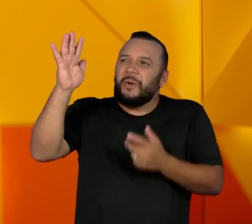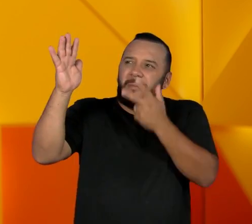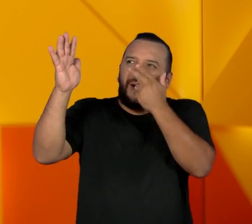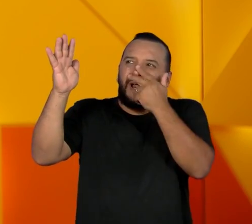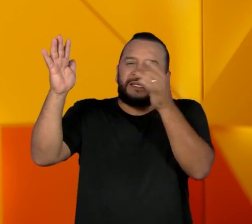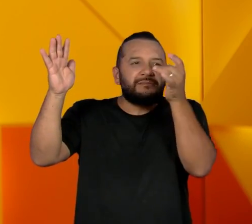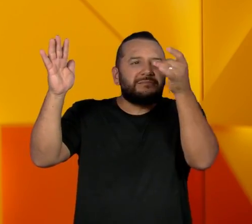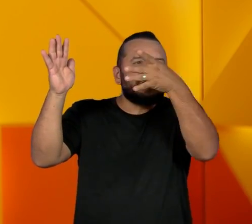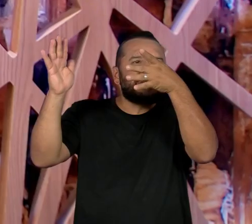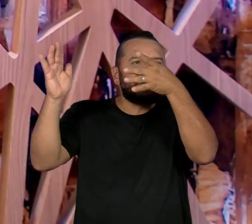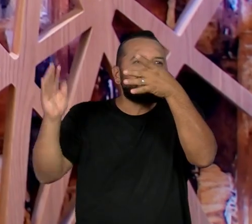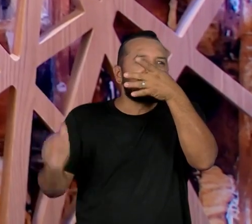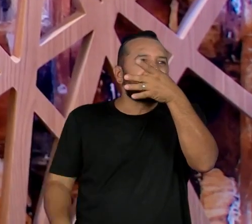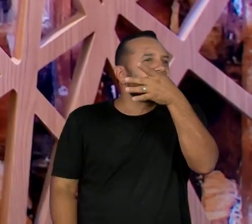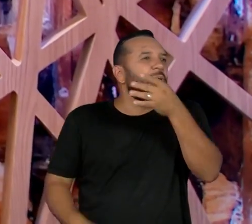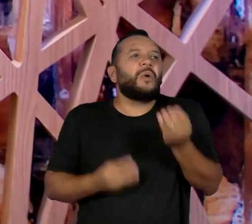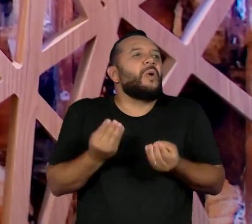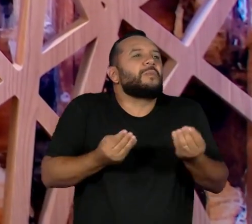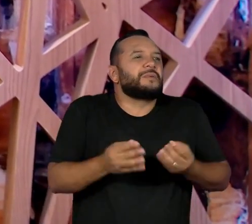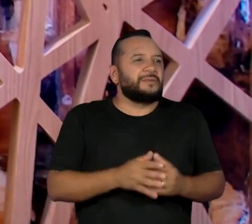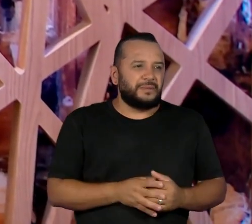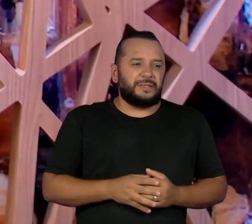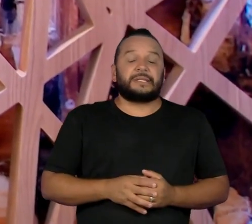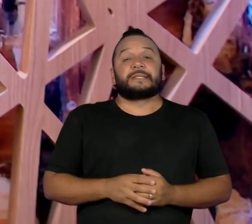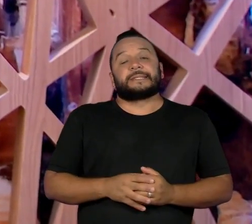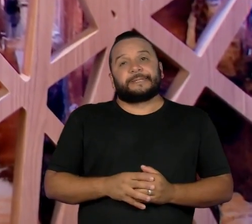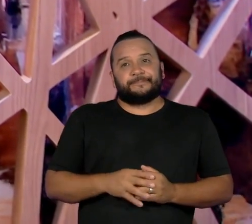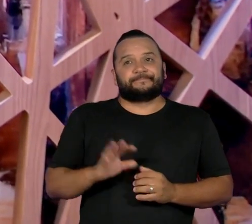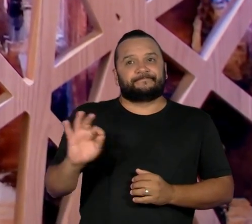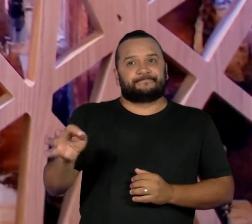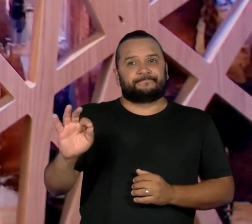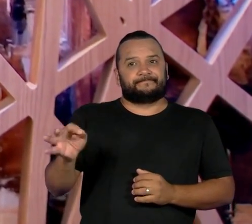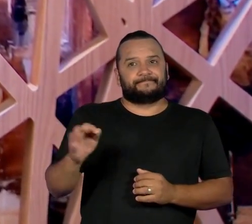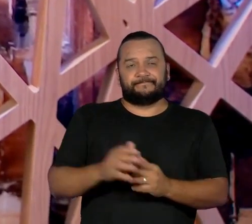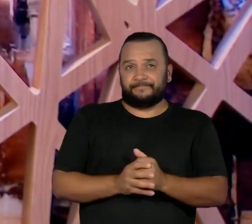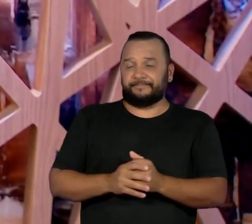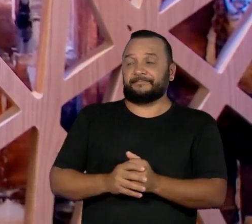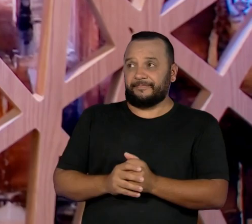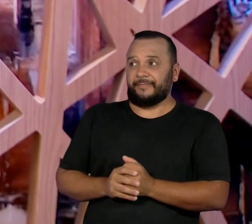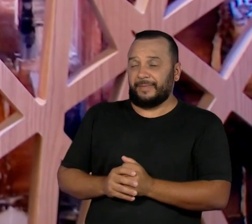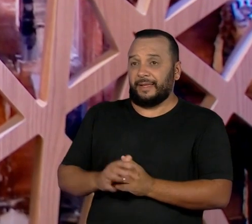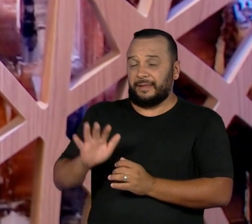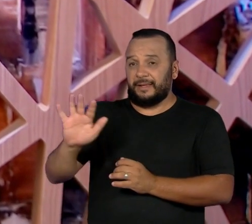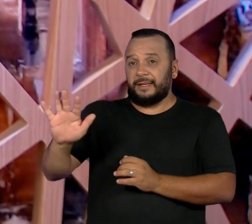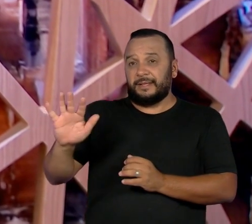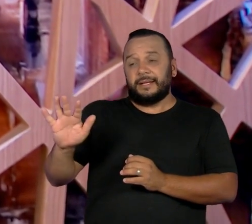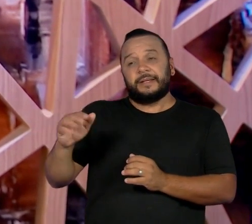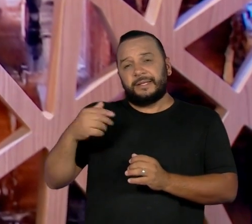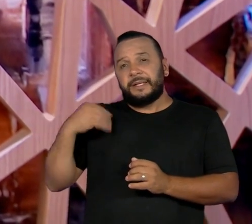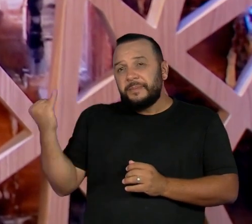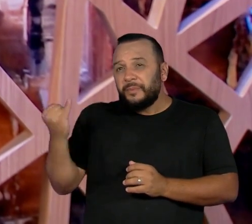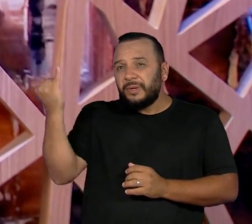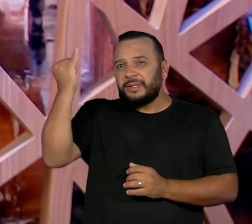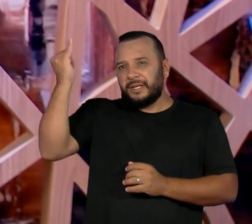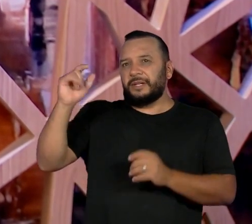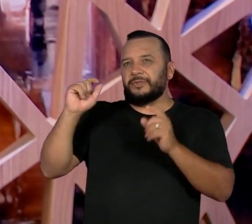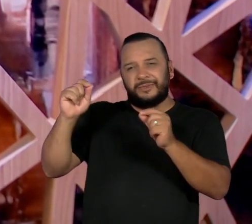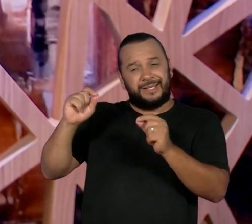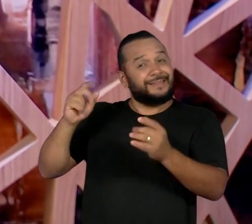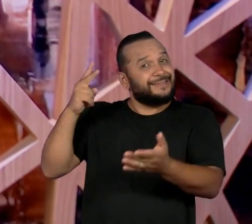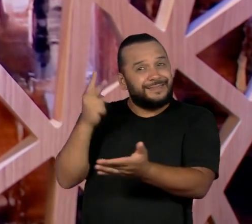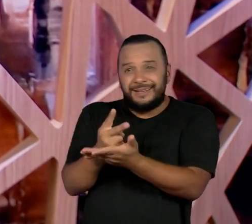do sonho? Pois é, o que eu acho mais importante é o motor de poder continuar